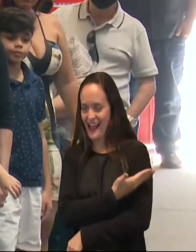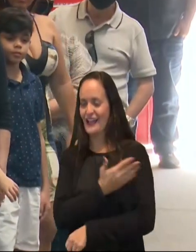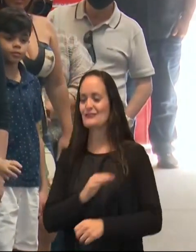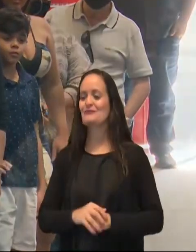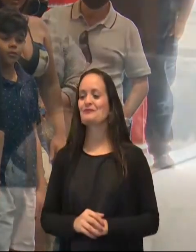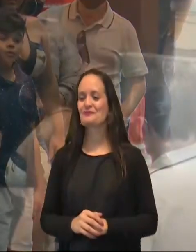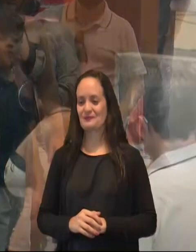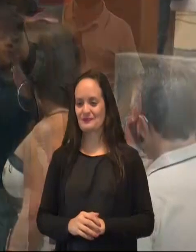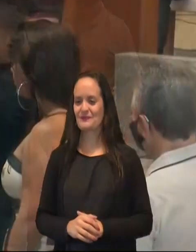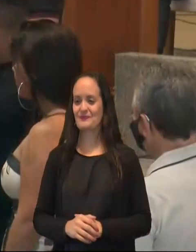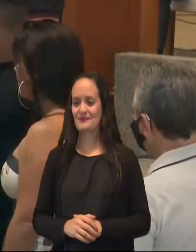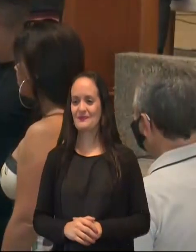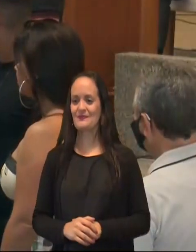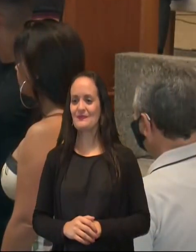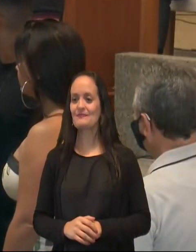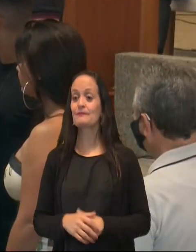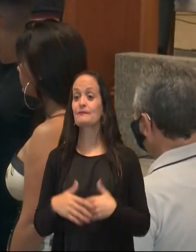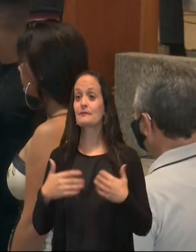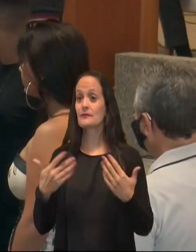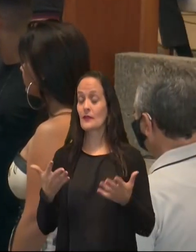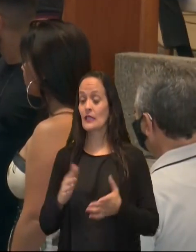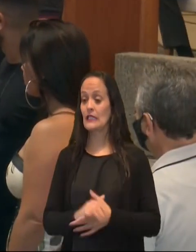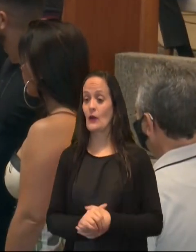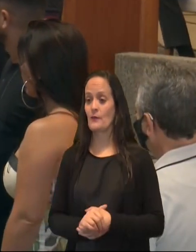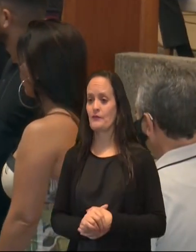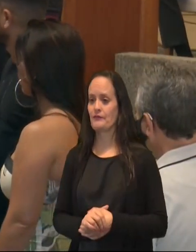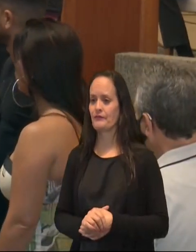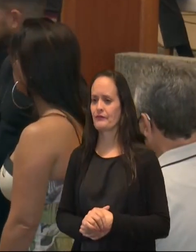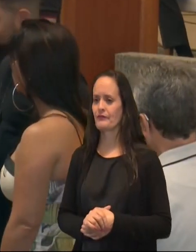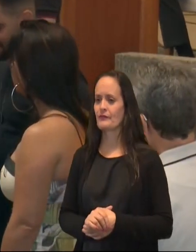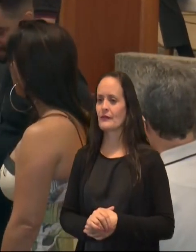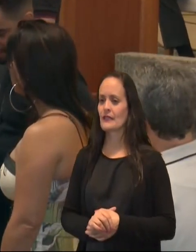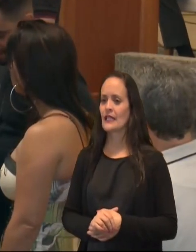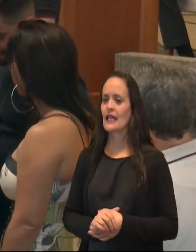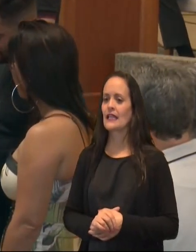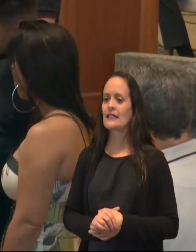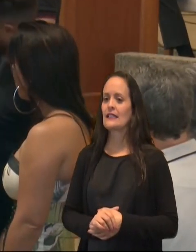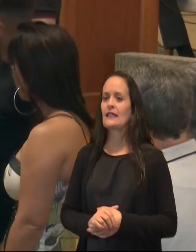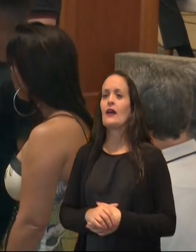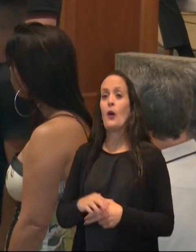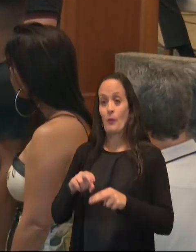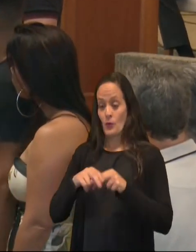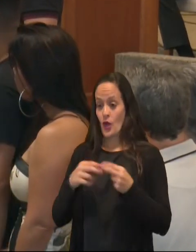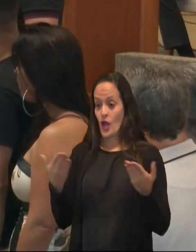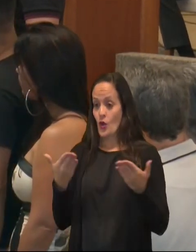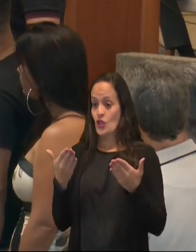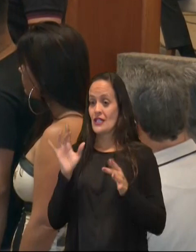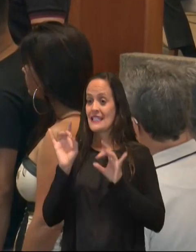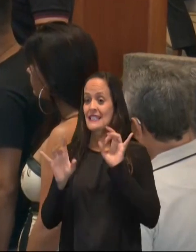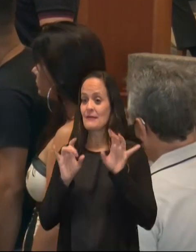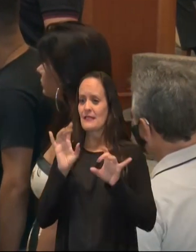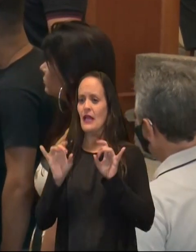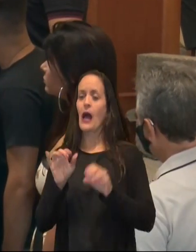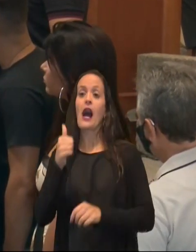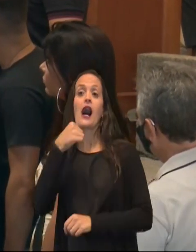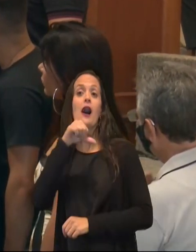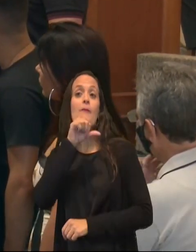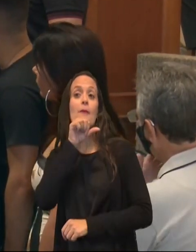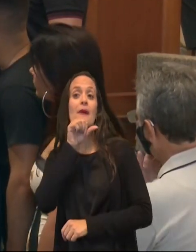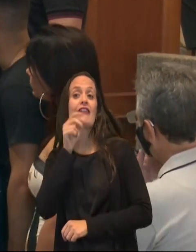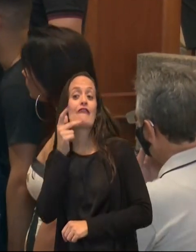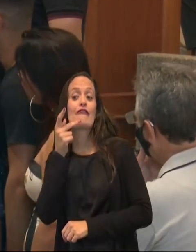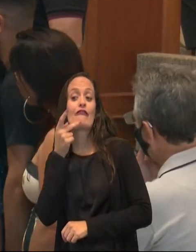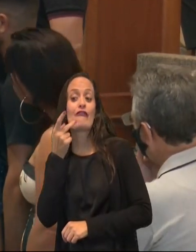Abisa também está. Irmãos, nós estamos quebrando um pouquinho a forma, porque é uma situação especial. A mamãe disse que quer dar uma palavrinha. Eu vou dar